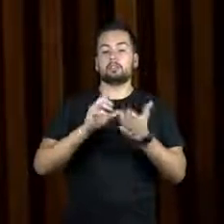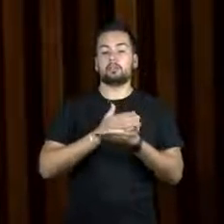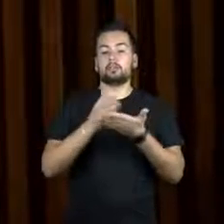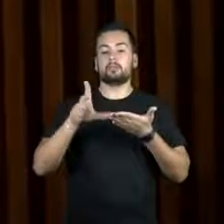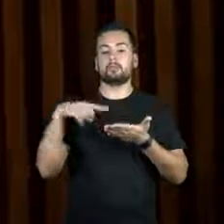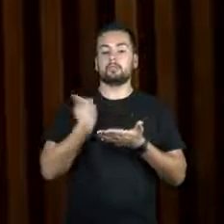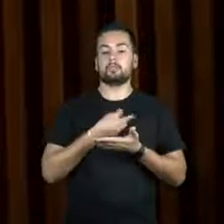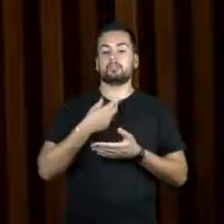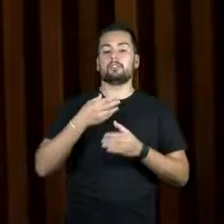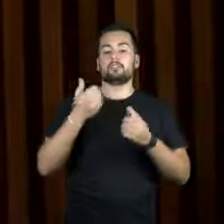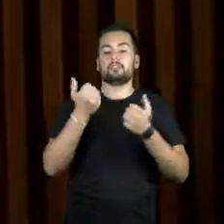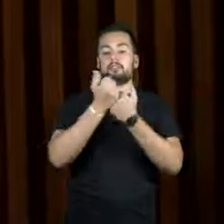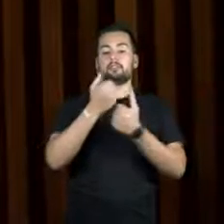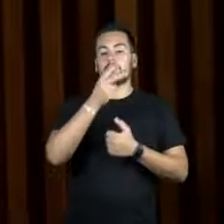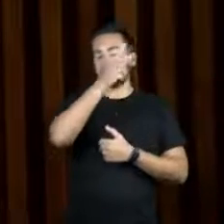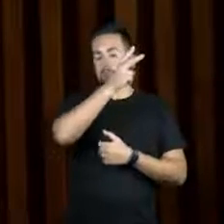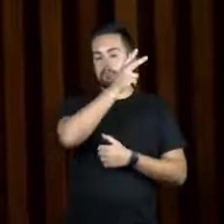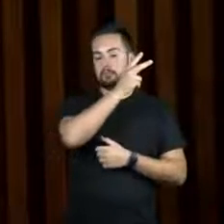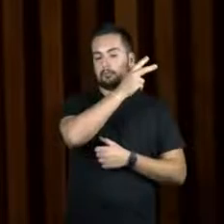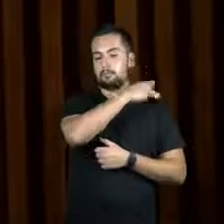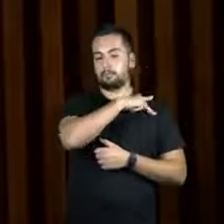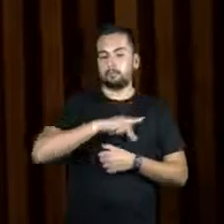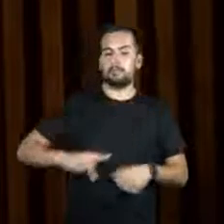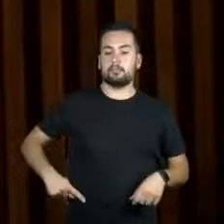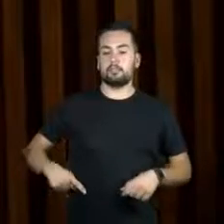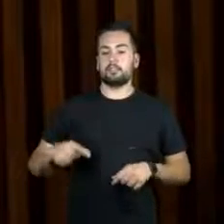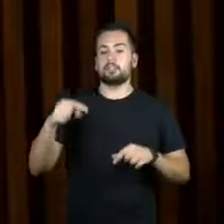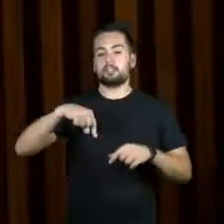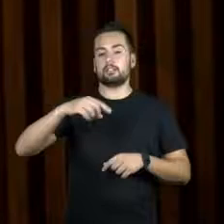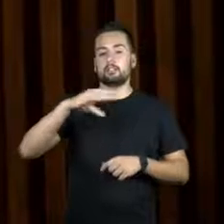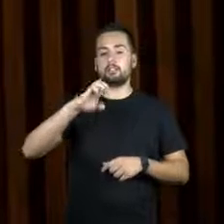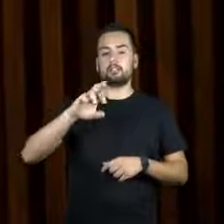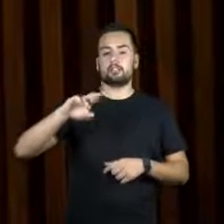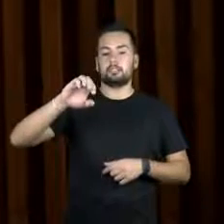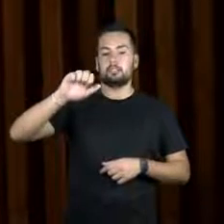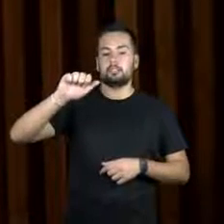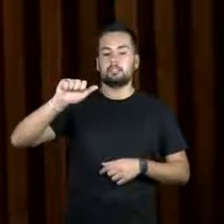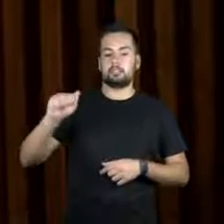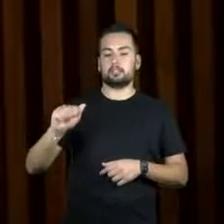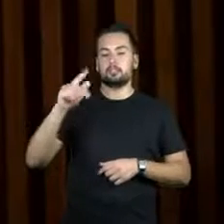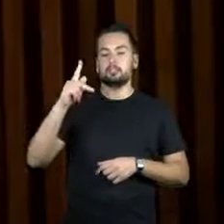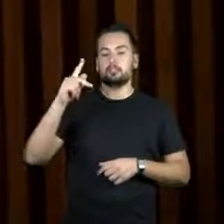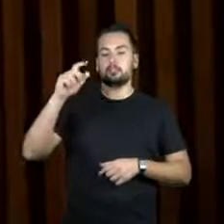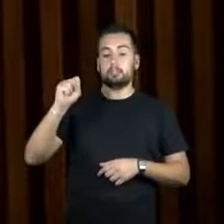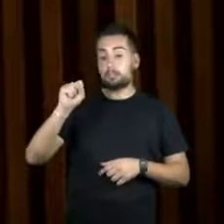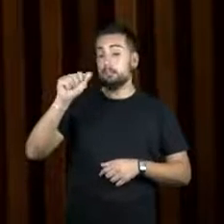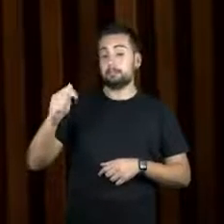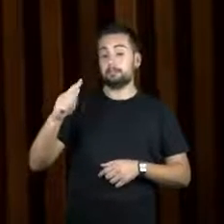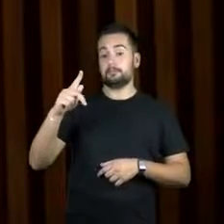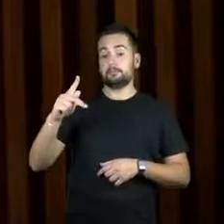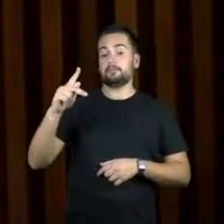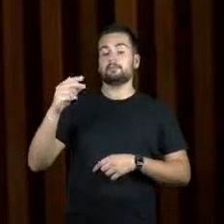nosso vice-presidente no exercício da presidência do CREA São Paulo, o engenheiro Mamed Abul Den Jr.